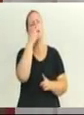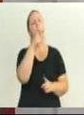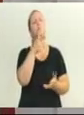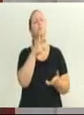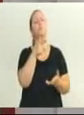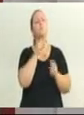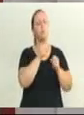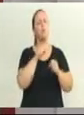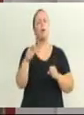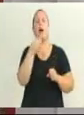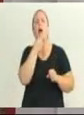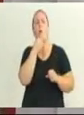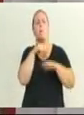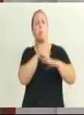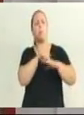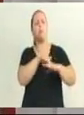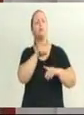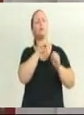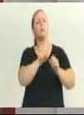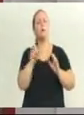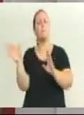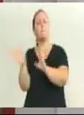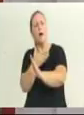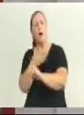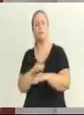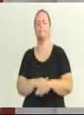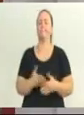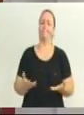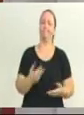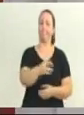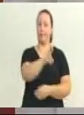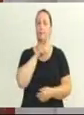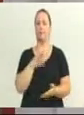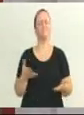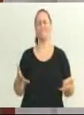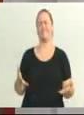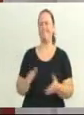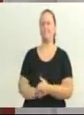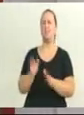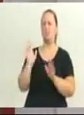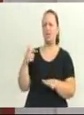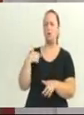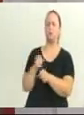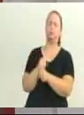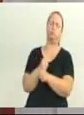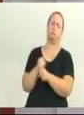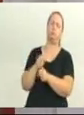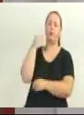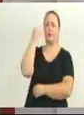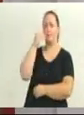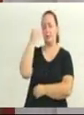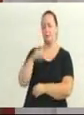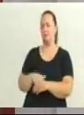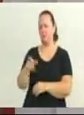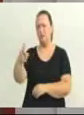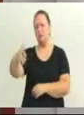cara? Por não dê só um tapa na rosca do ouvido? Ele disse pra mim, Célio, eu já vi demais no trânsito, eu já não... Esse vai ser